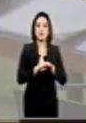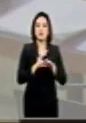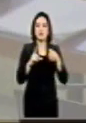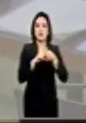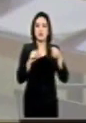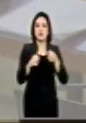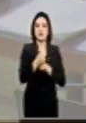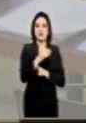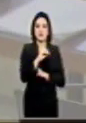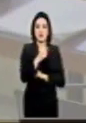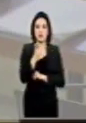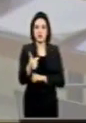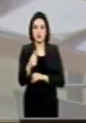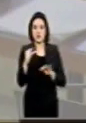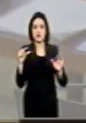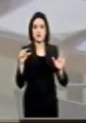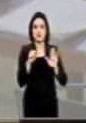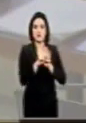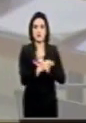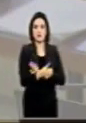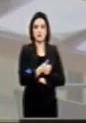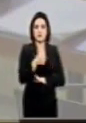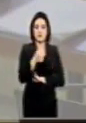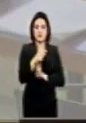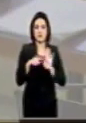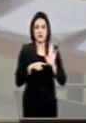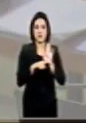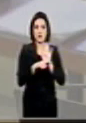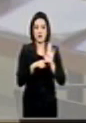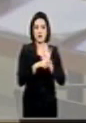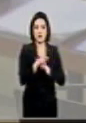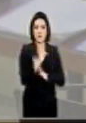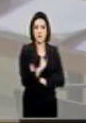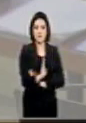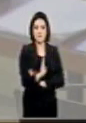102, inciso 1º, alíneas B